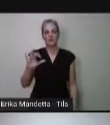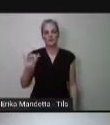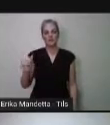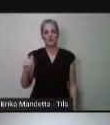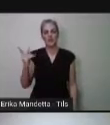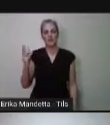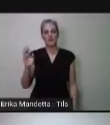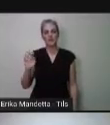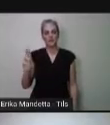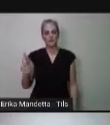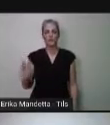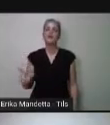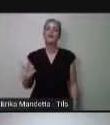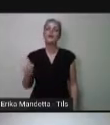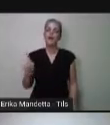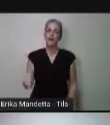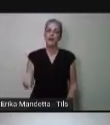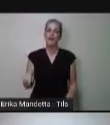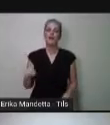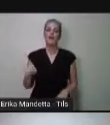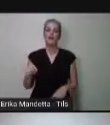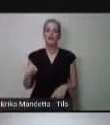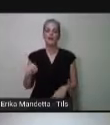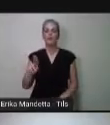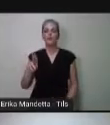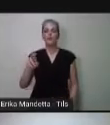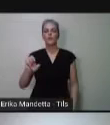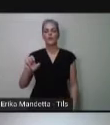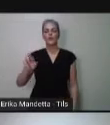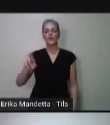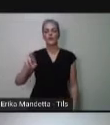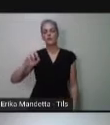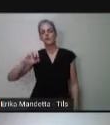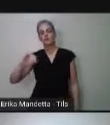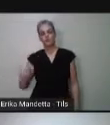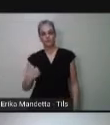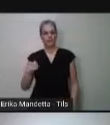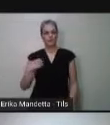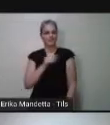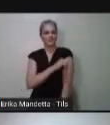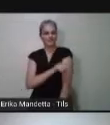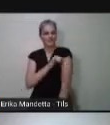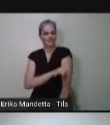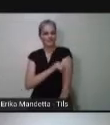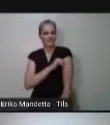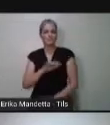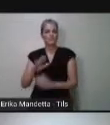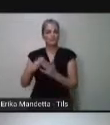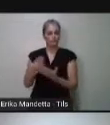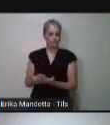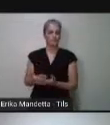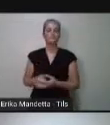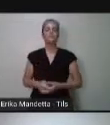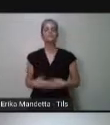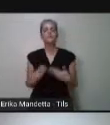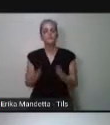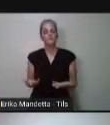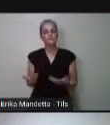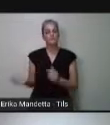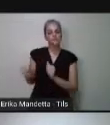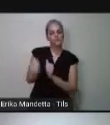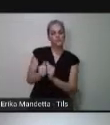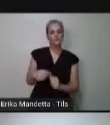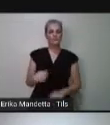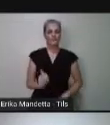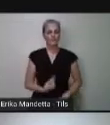do Colégio de Aplicação da UERJ, no Rio de Janeiro. Então, ela está conosco nessa unidade 4. Então,